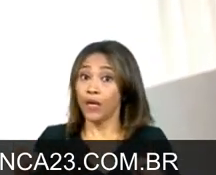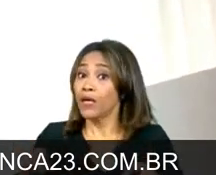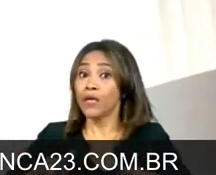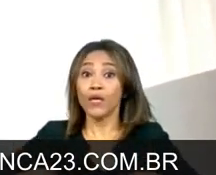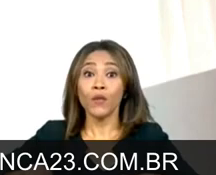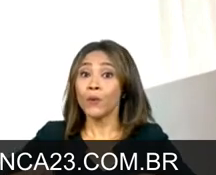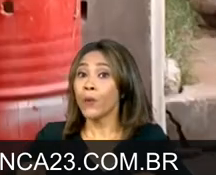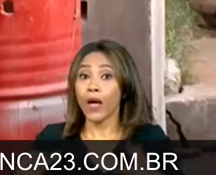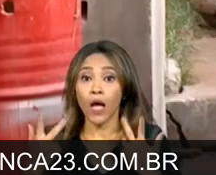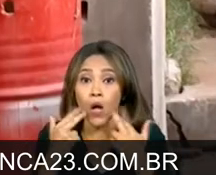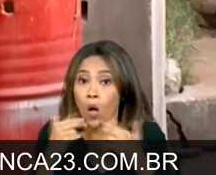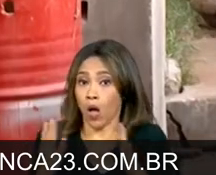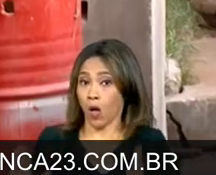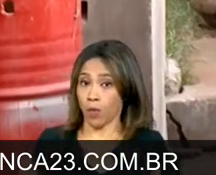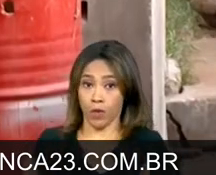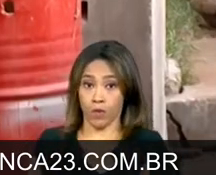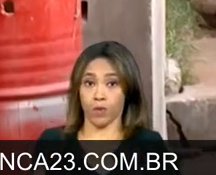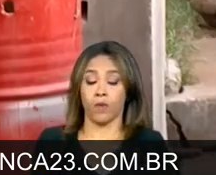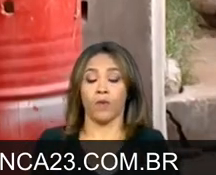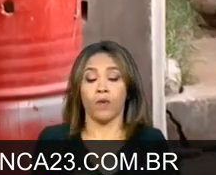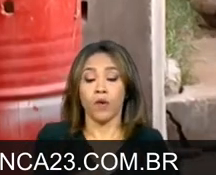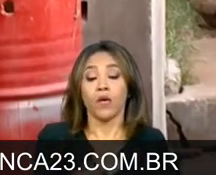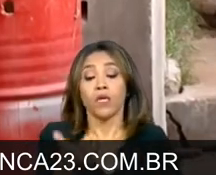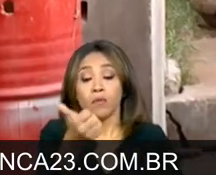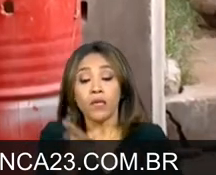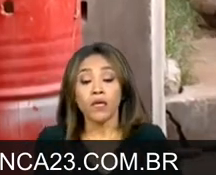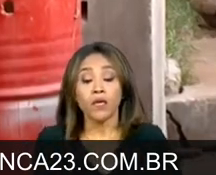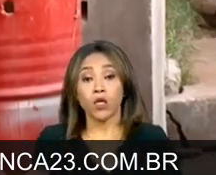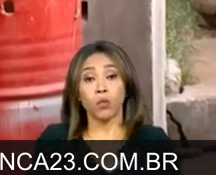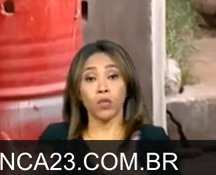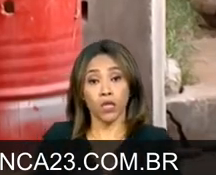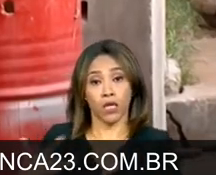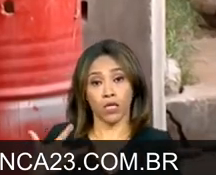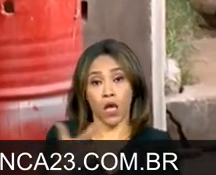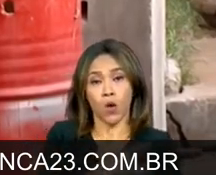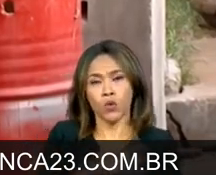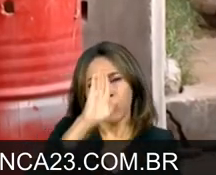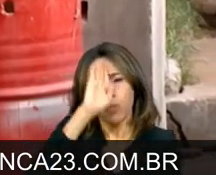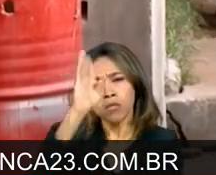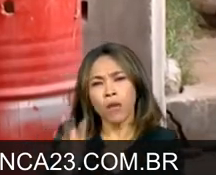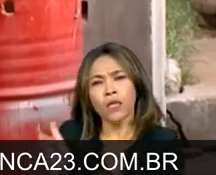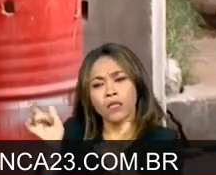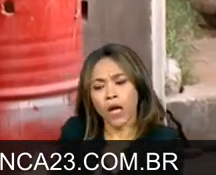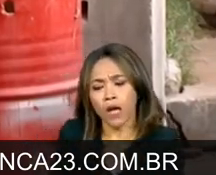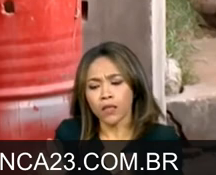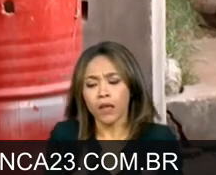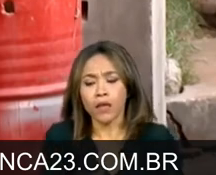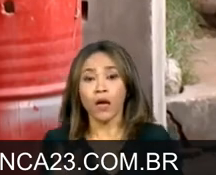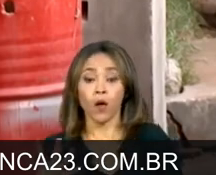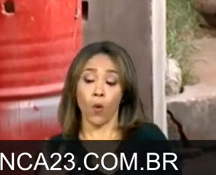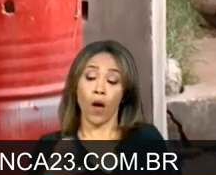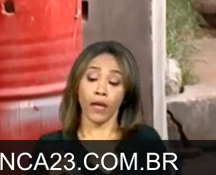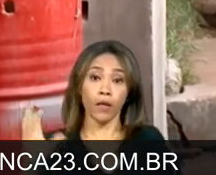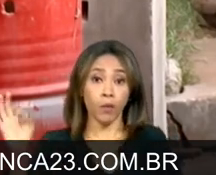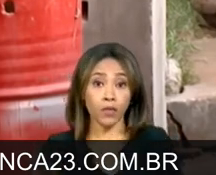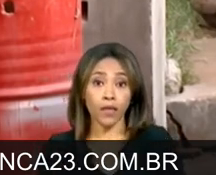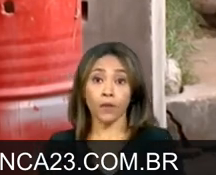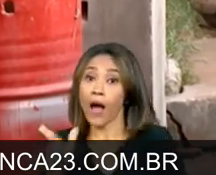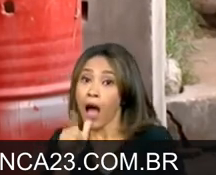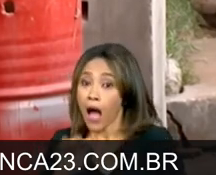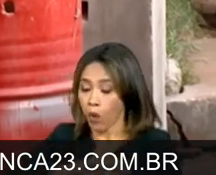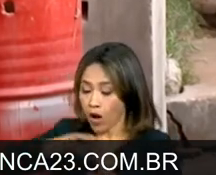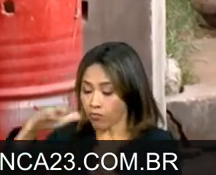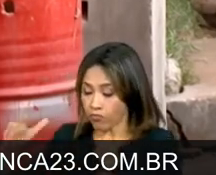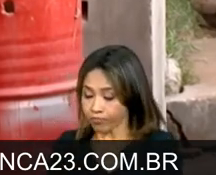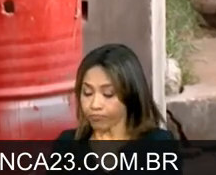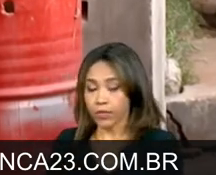não sazonal. Segundo o Ministério da Saúde, os principais criadouros do mosquito, quase 40%, são as caixas d'água